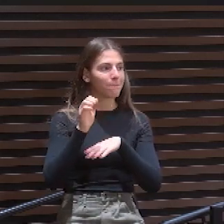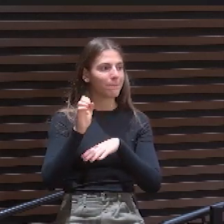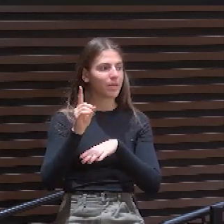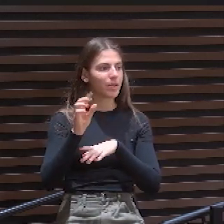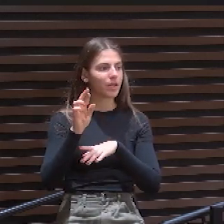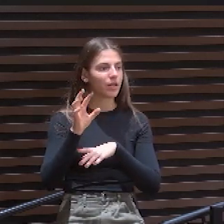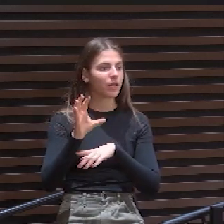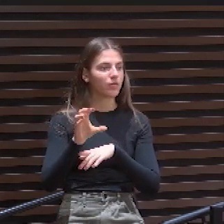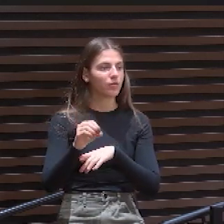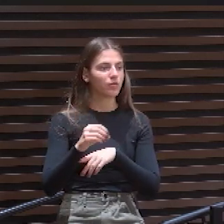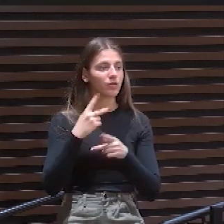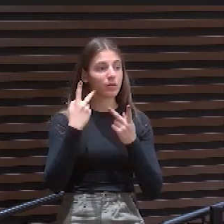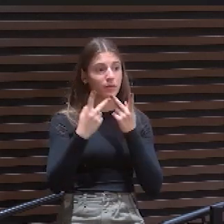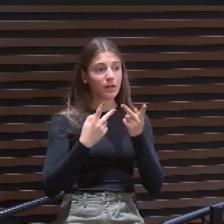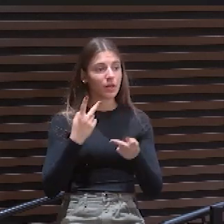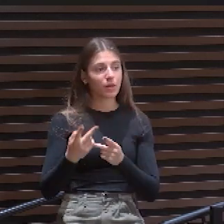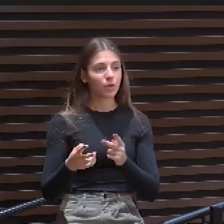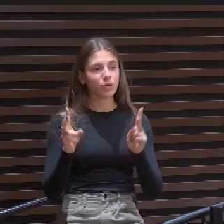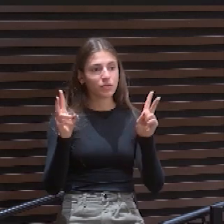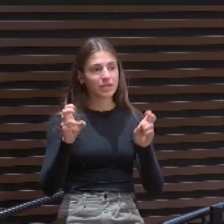Pedro disse sobre o amor.